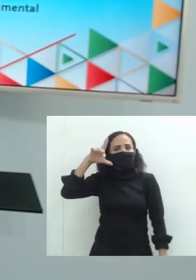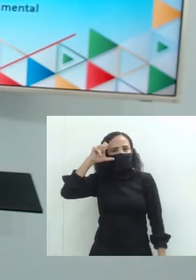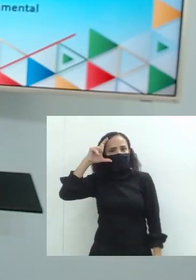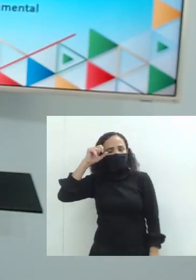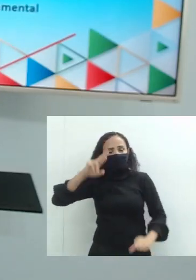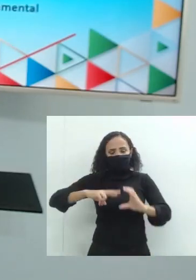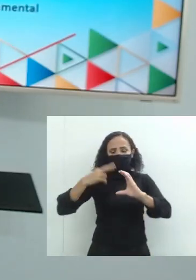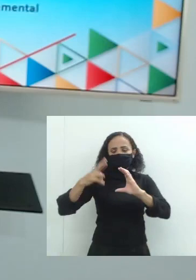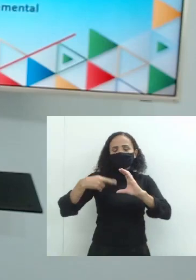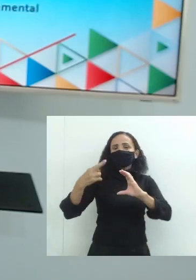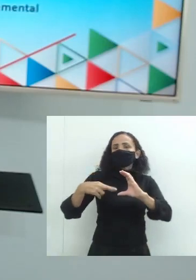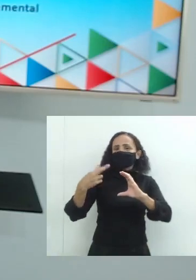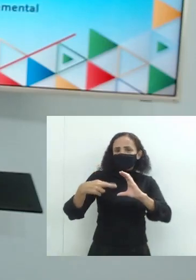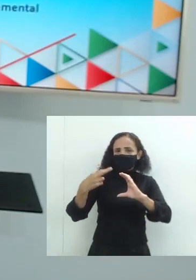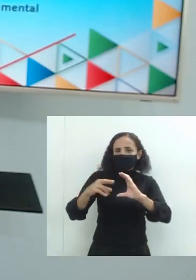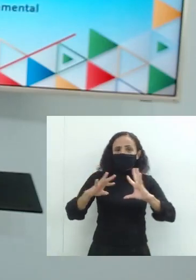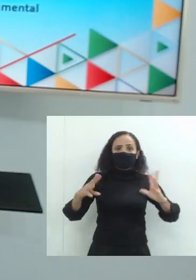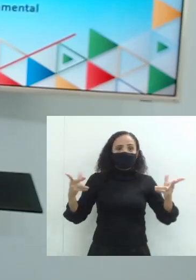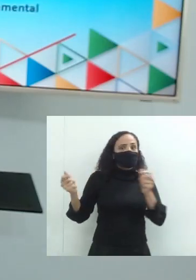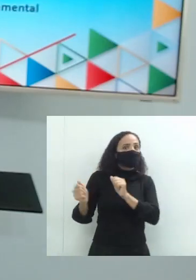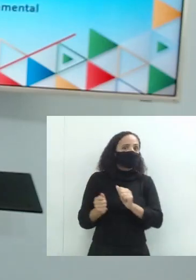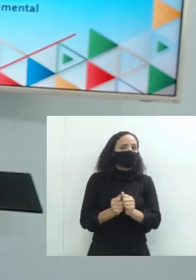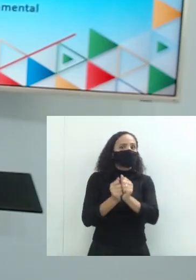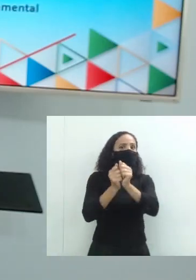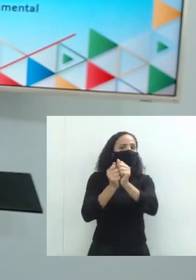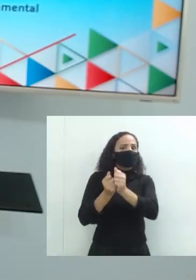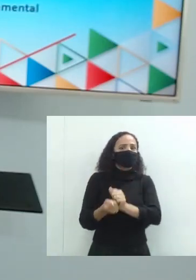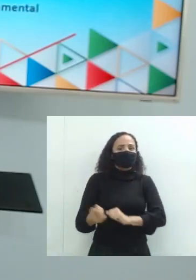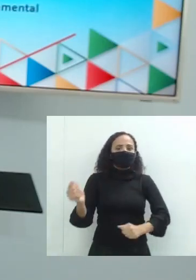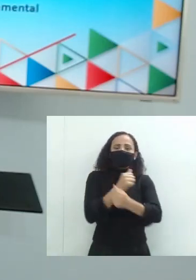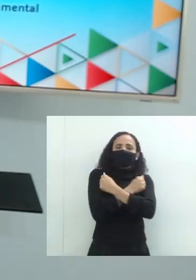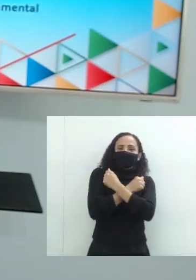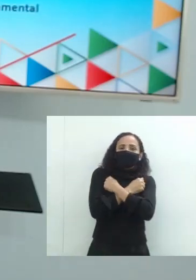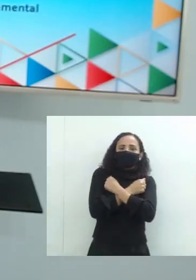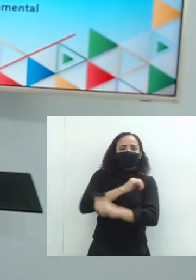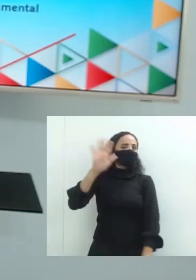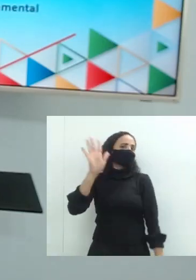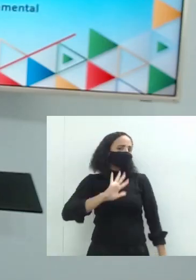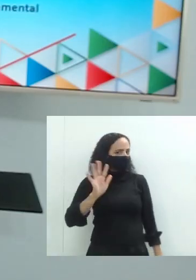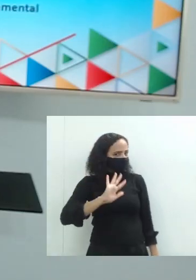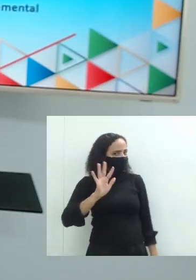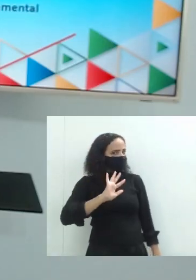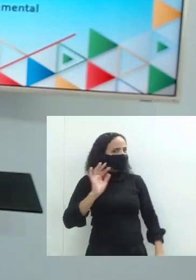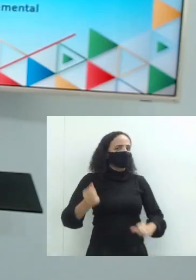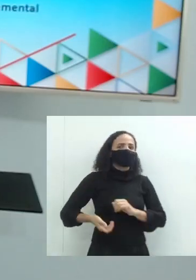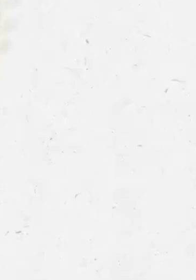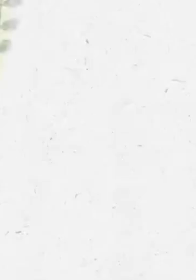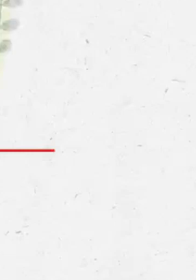Robertão na Transmissão, tudo junto, sem acento. Um forte abraço, até a próxima aula.